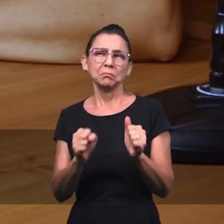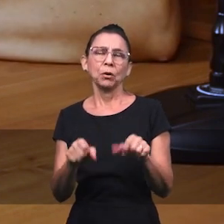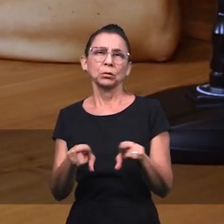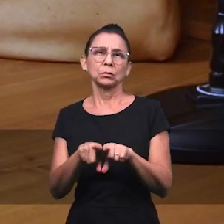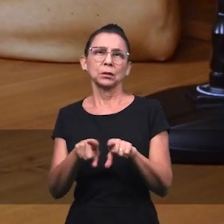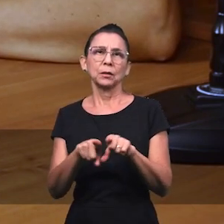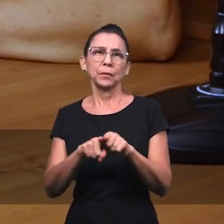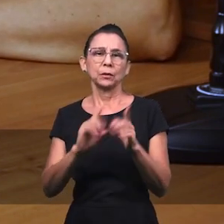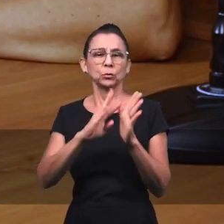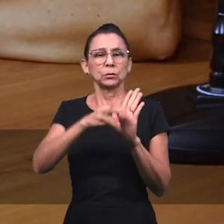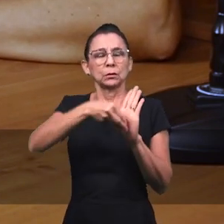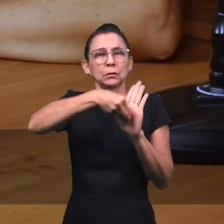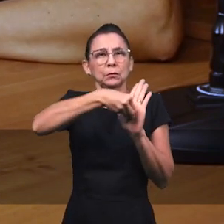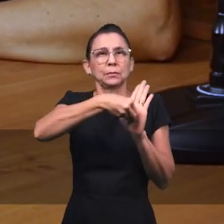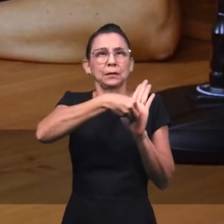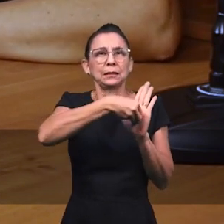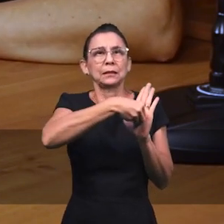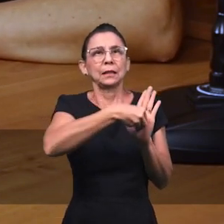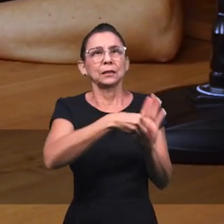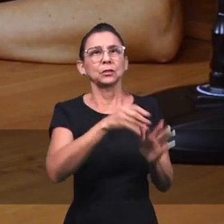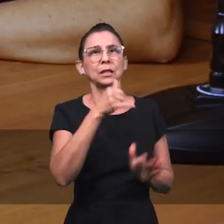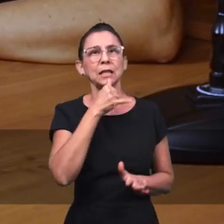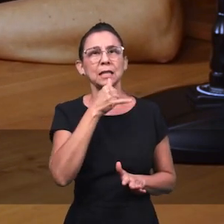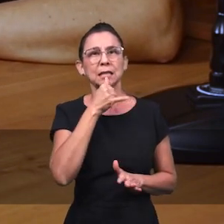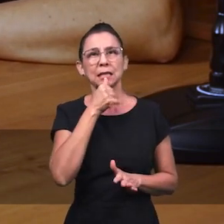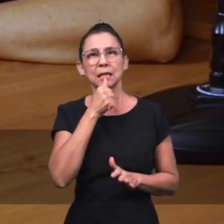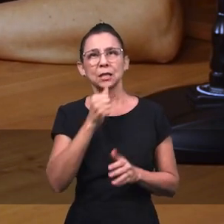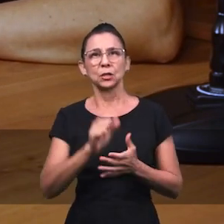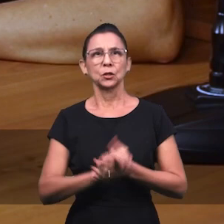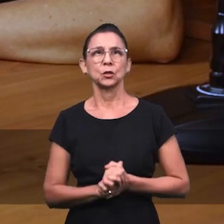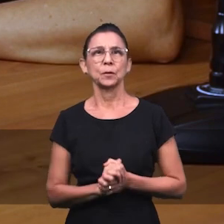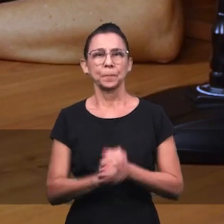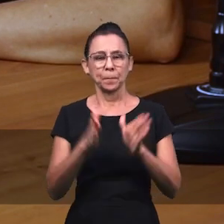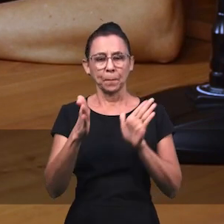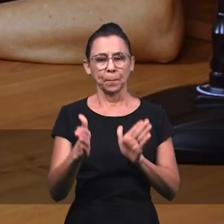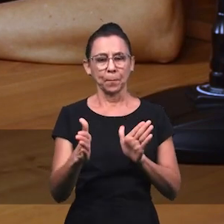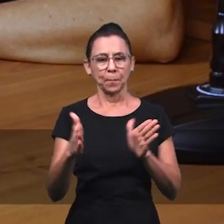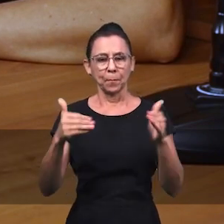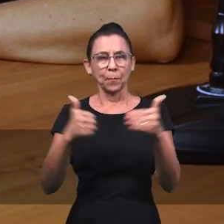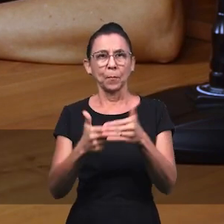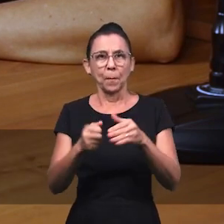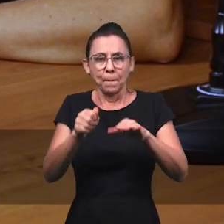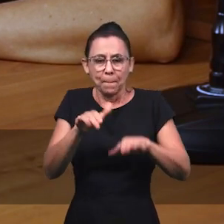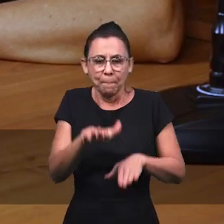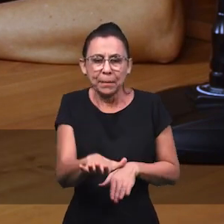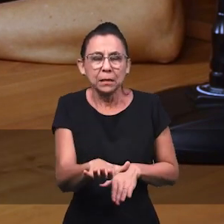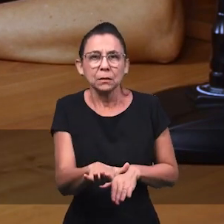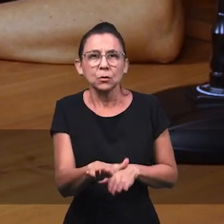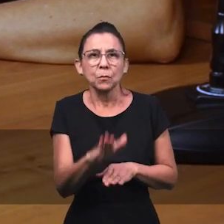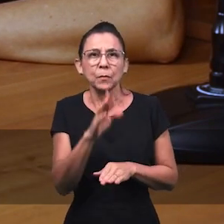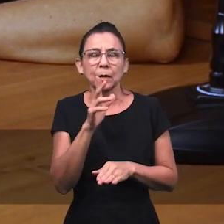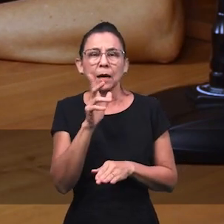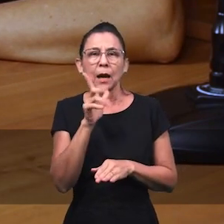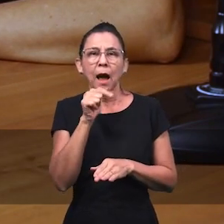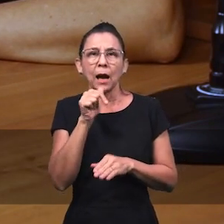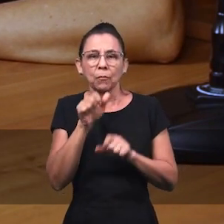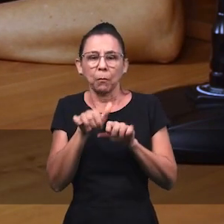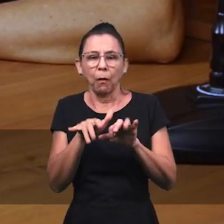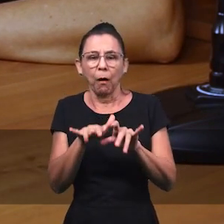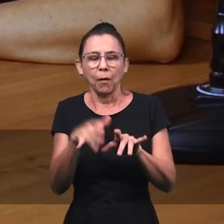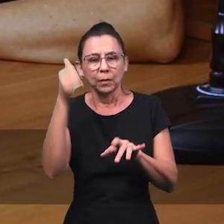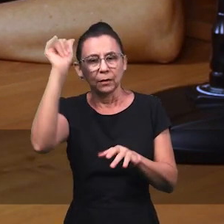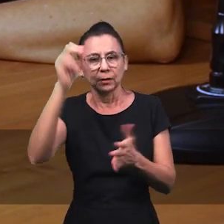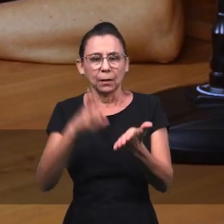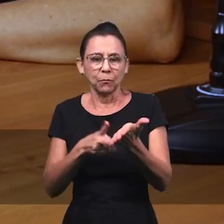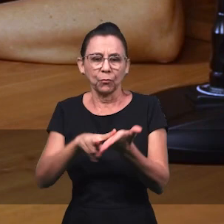sustentabilidade. Por exemplo, se você colocar o piso permeável, porque realmente é acessível.